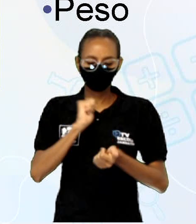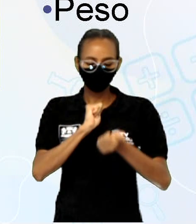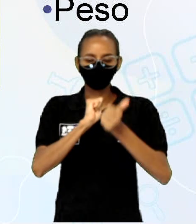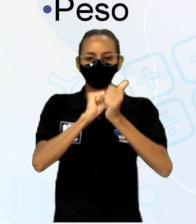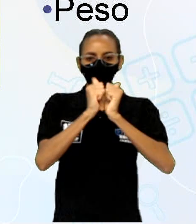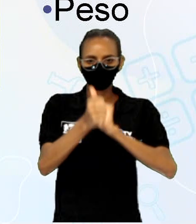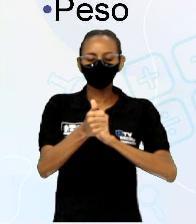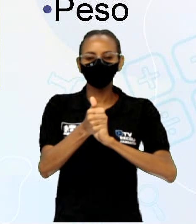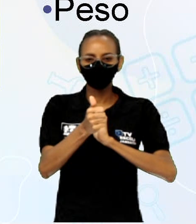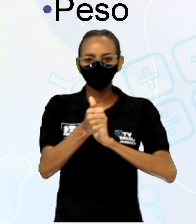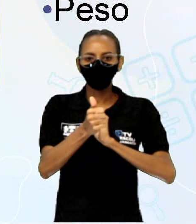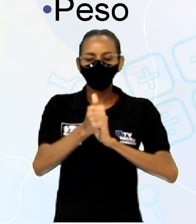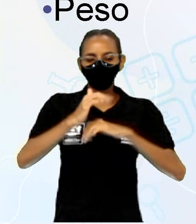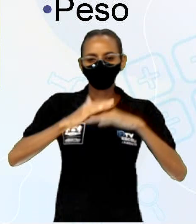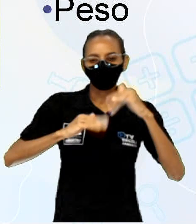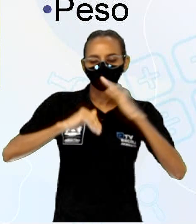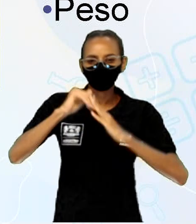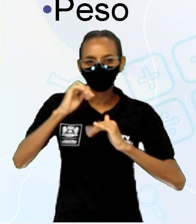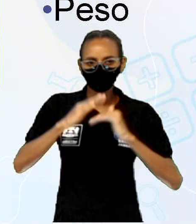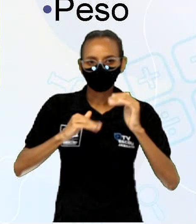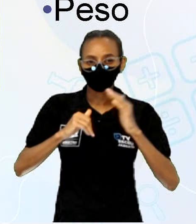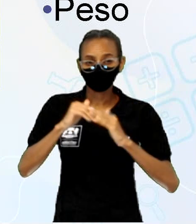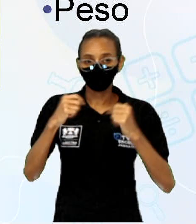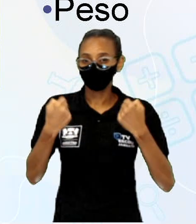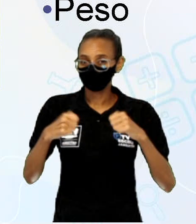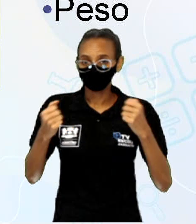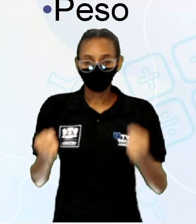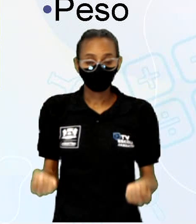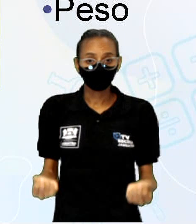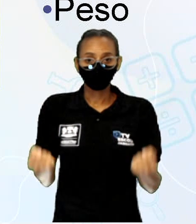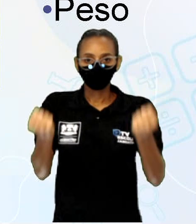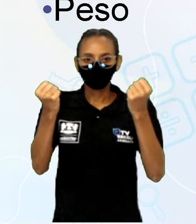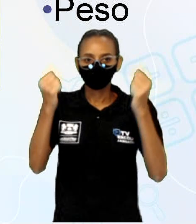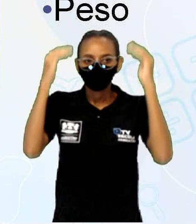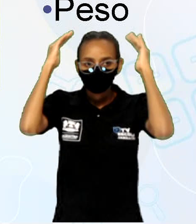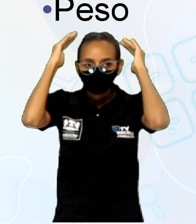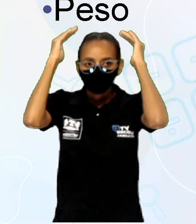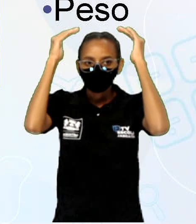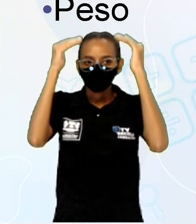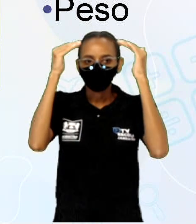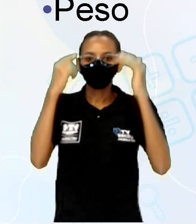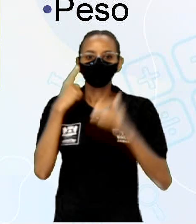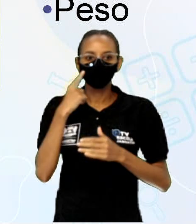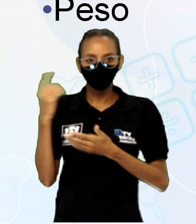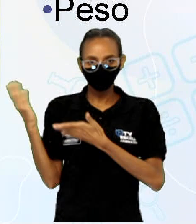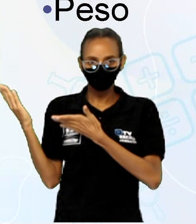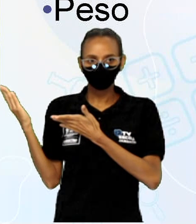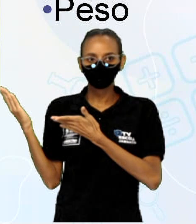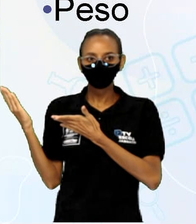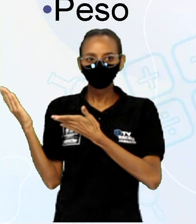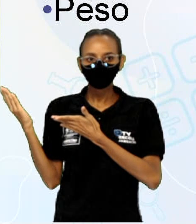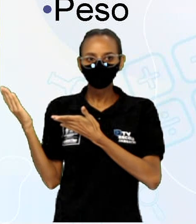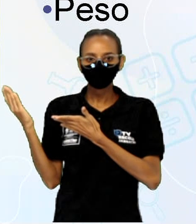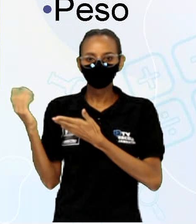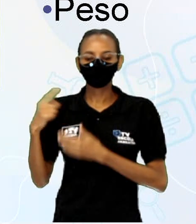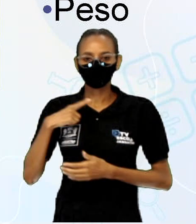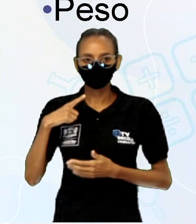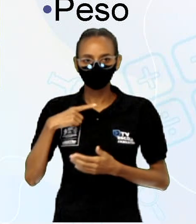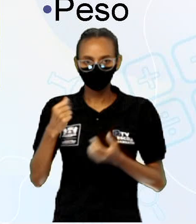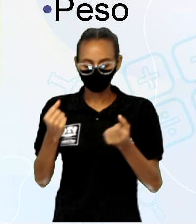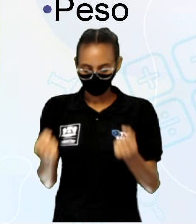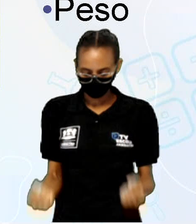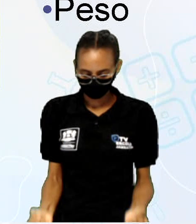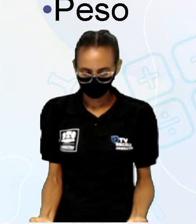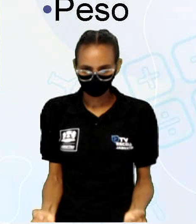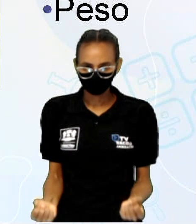final, né, da imagem que a gente tem de botar o peso acima da cabeça. Né? Você está olhando aí que ele tem a saída do solo, na primeira